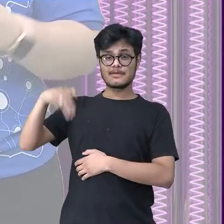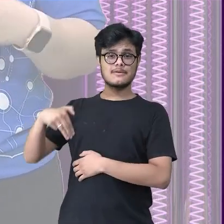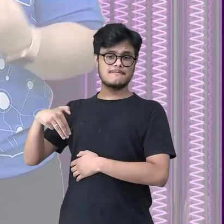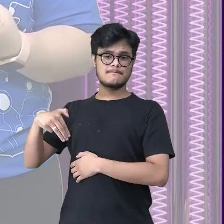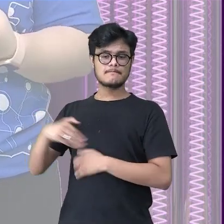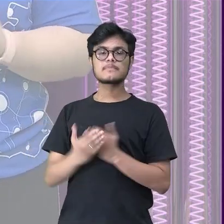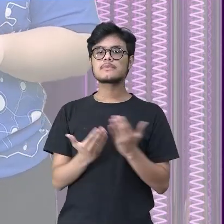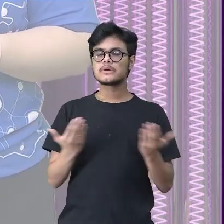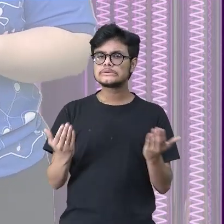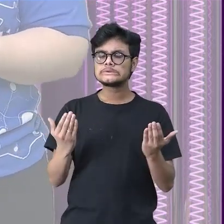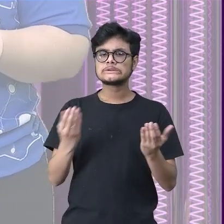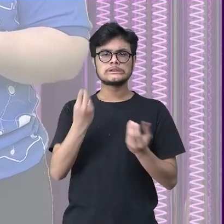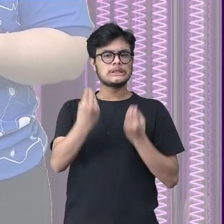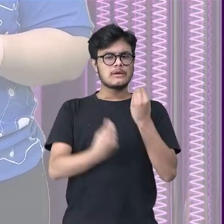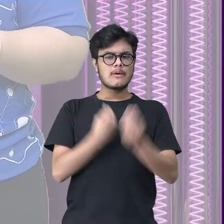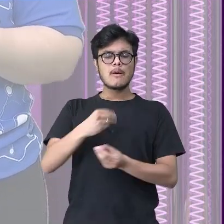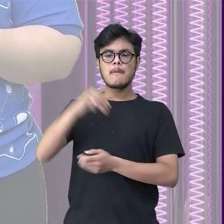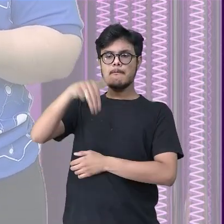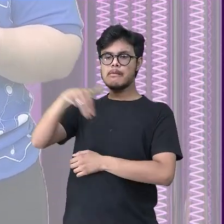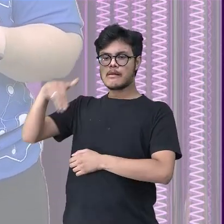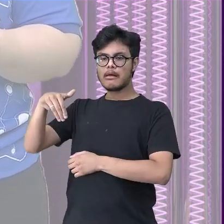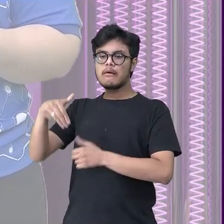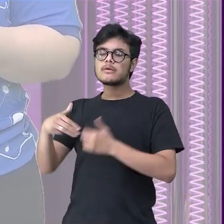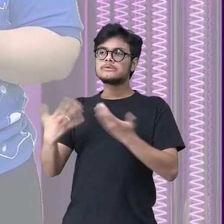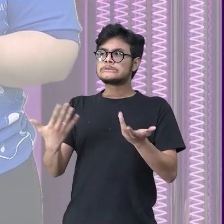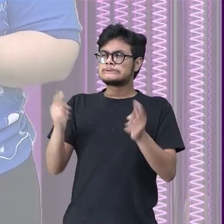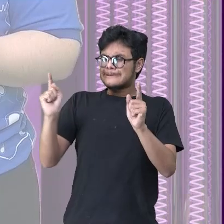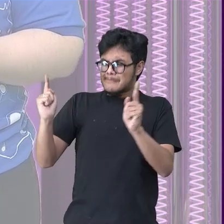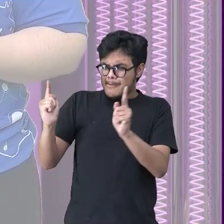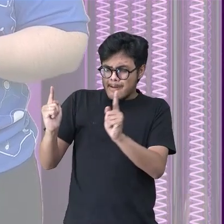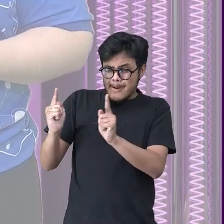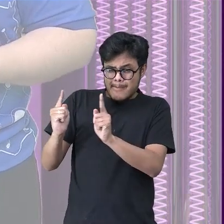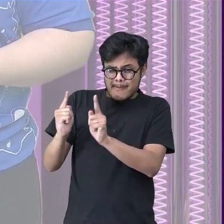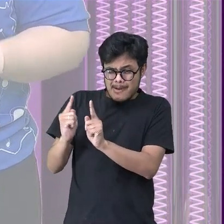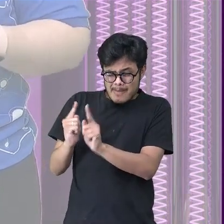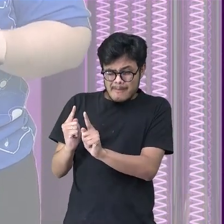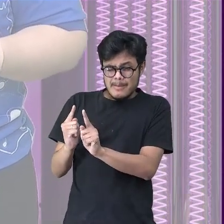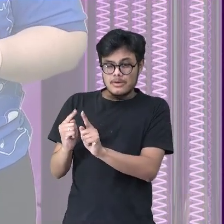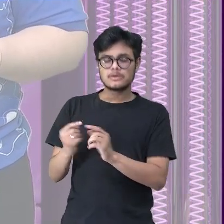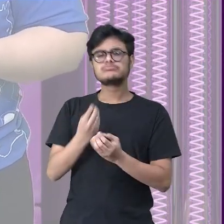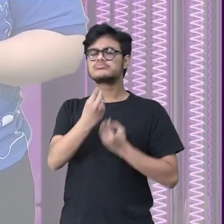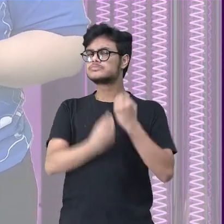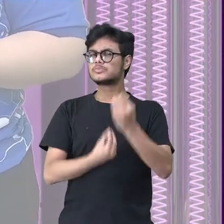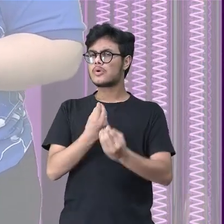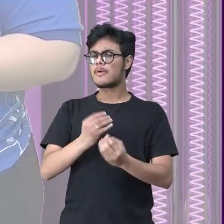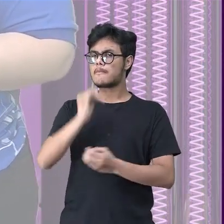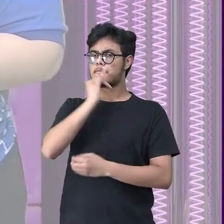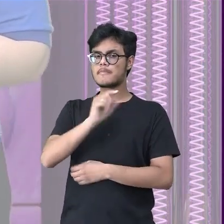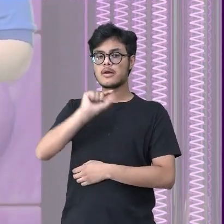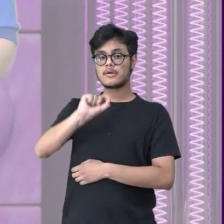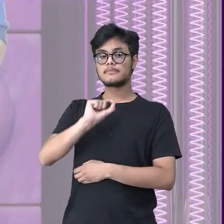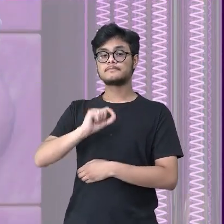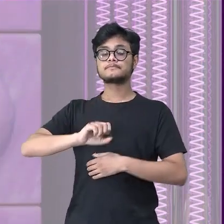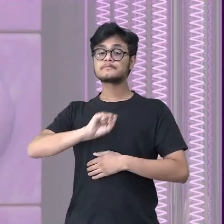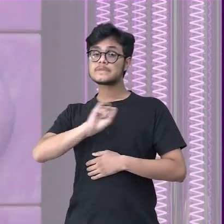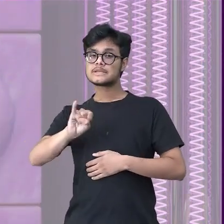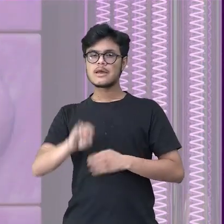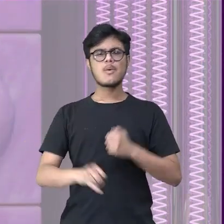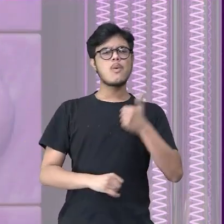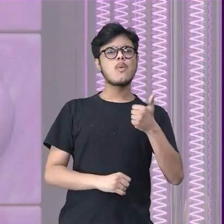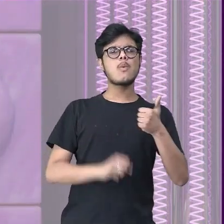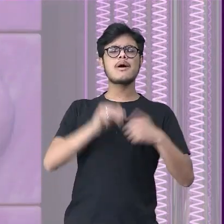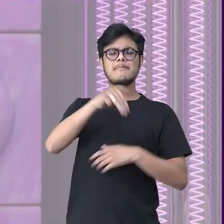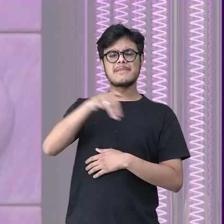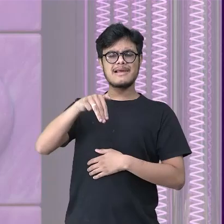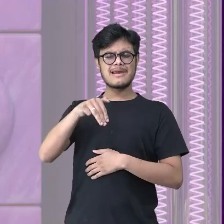só, o milímetro aos nossos olhos, ele já é muito pequeno. Agora, imagine se esse 1 milímetro aqui, né,